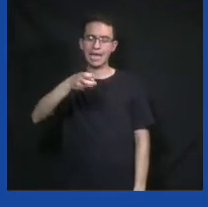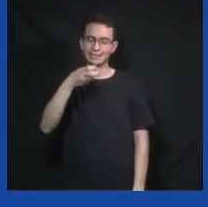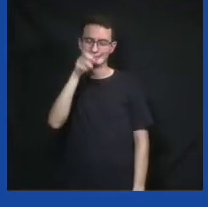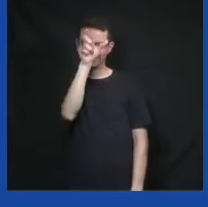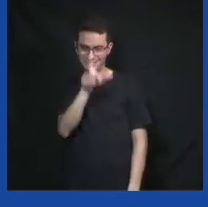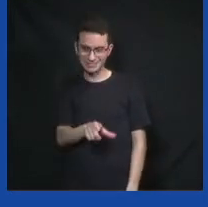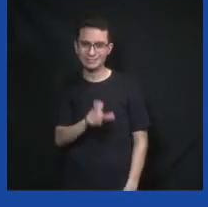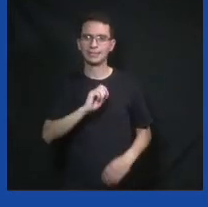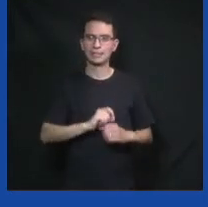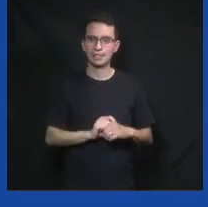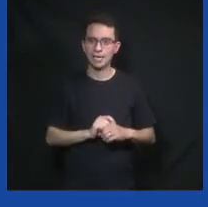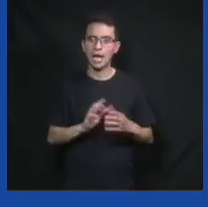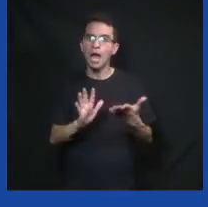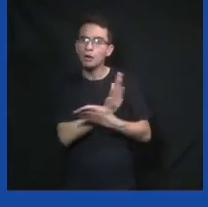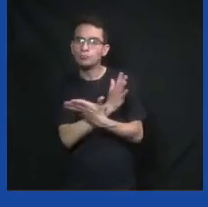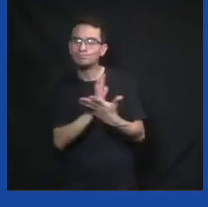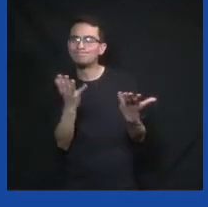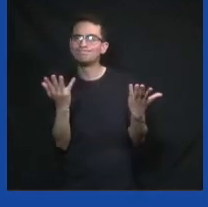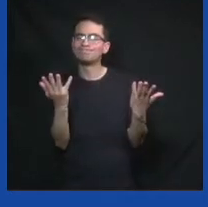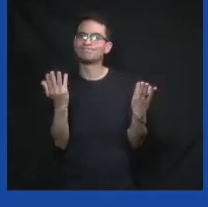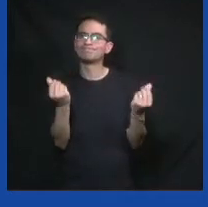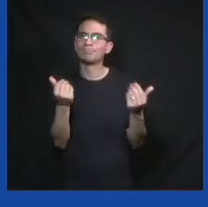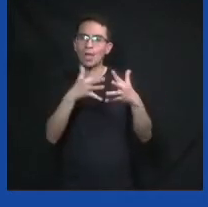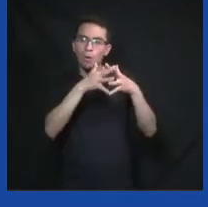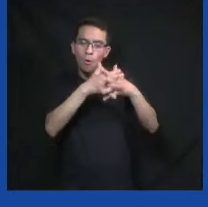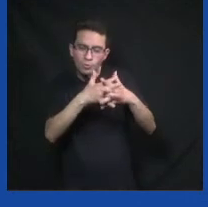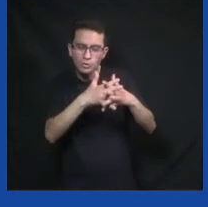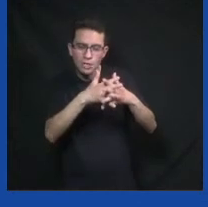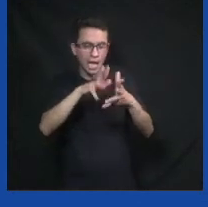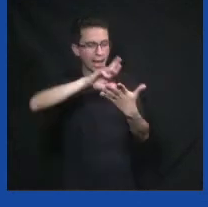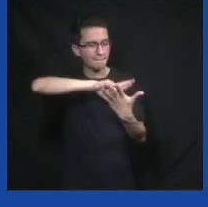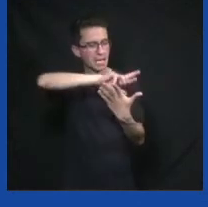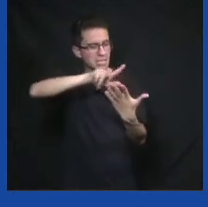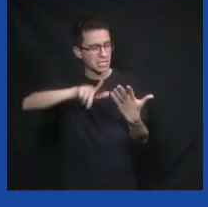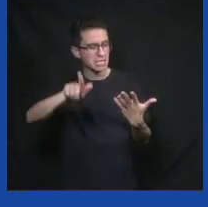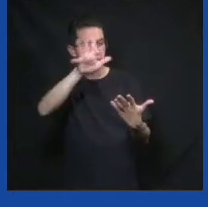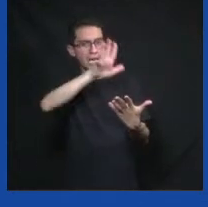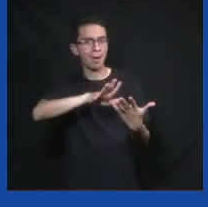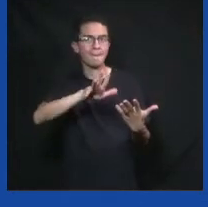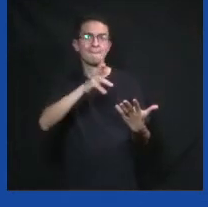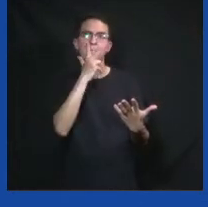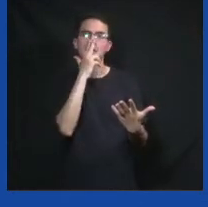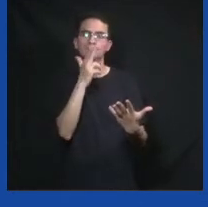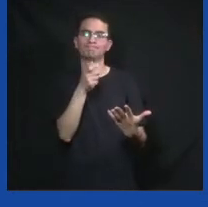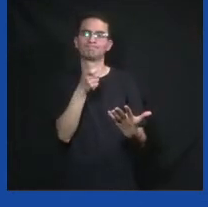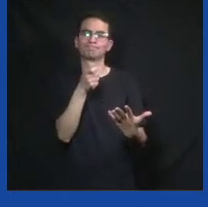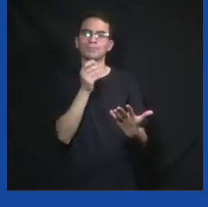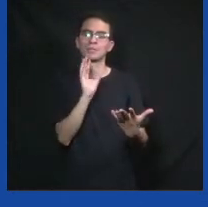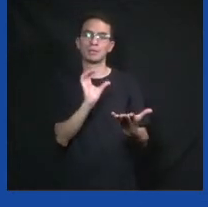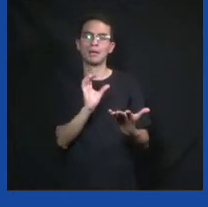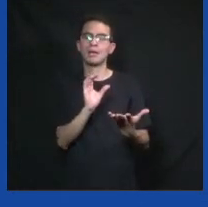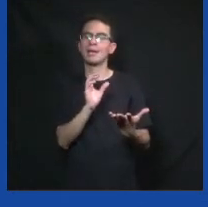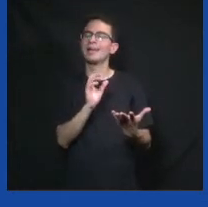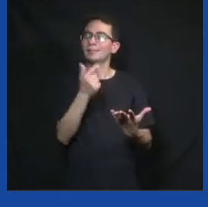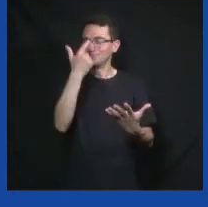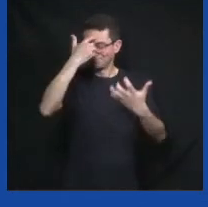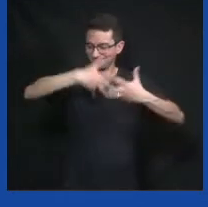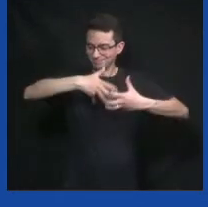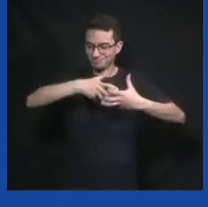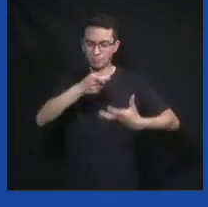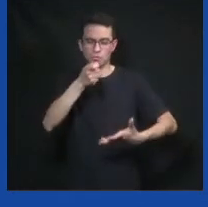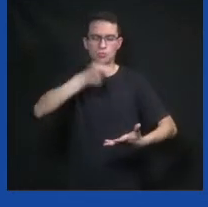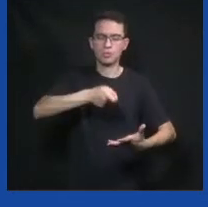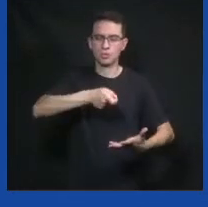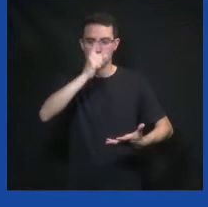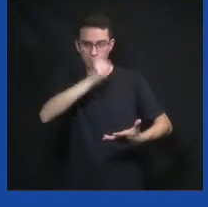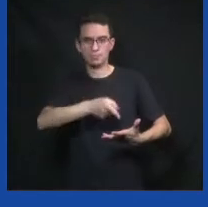com aspectos gerais ligados, por exemplo, à doutrinação. Quem doutrina formalmente são os